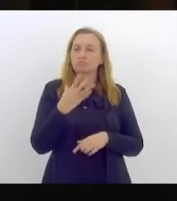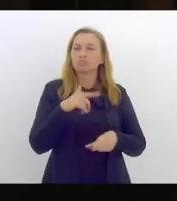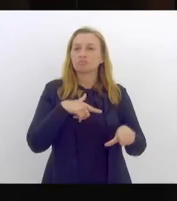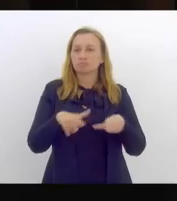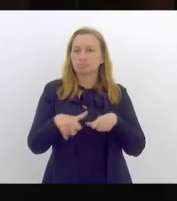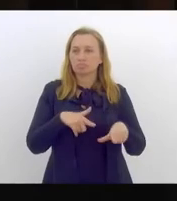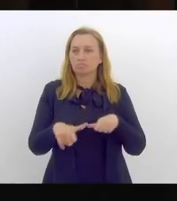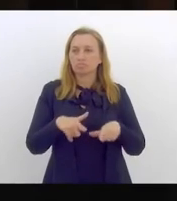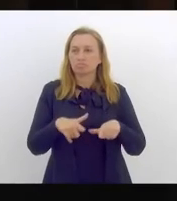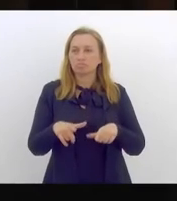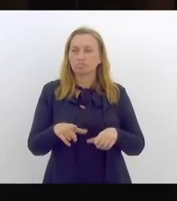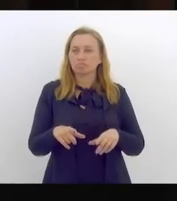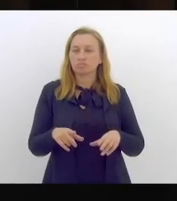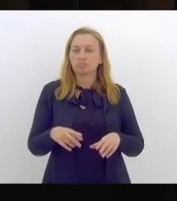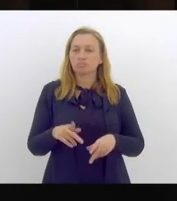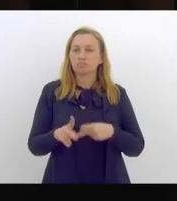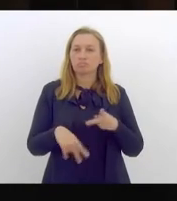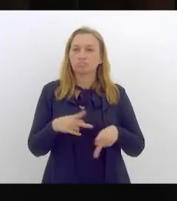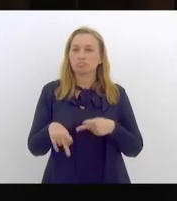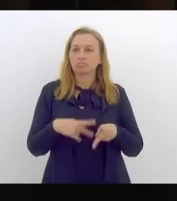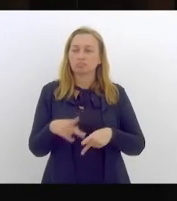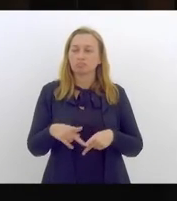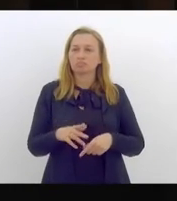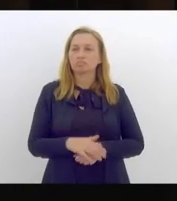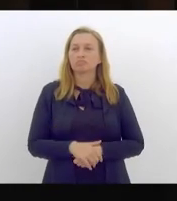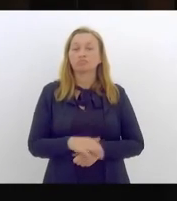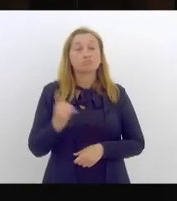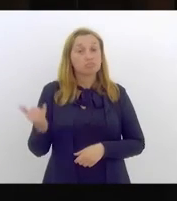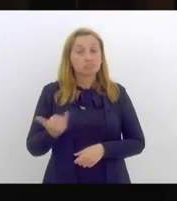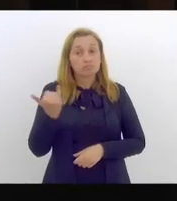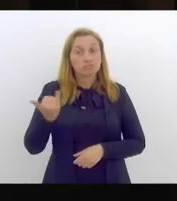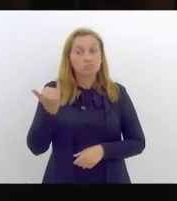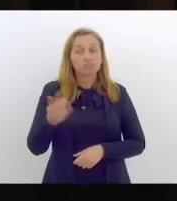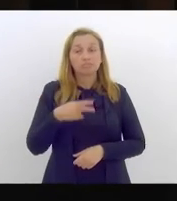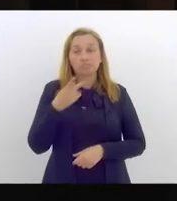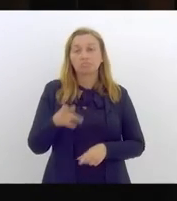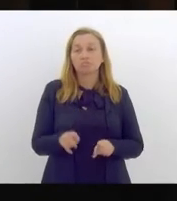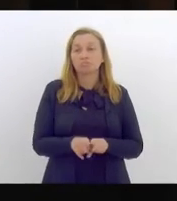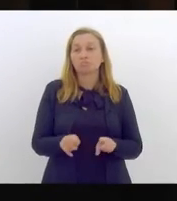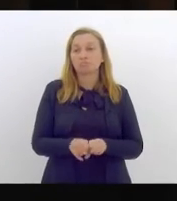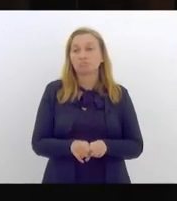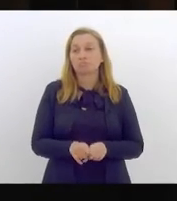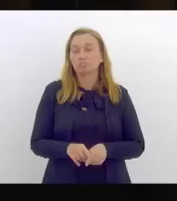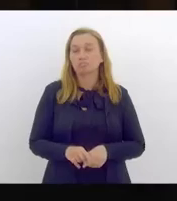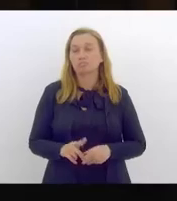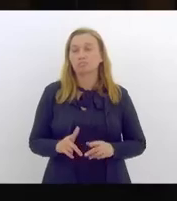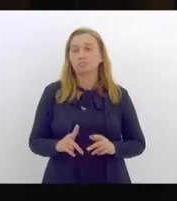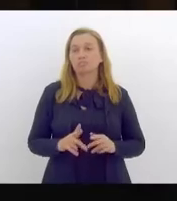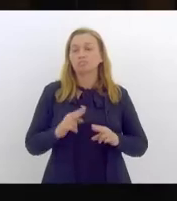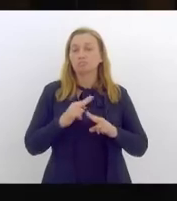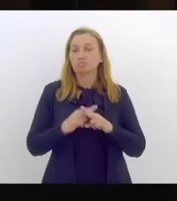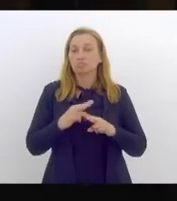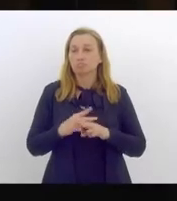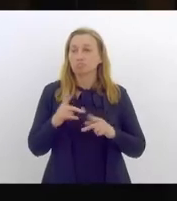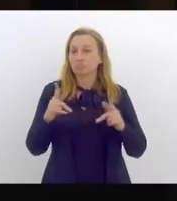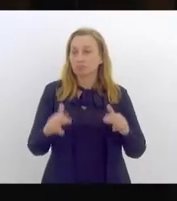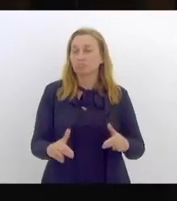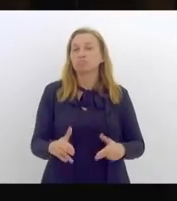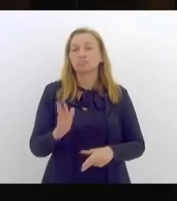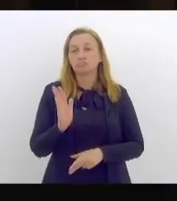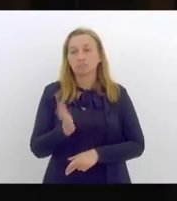serviço para a nossa população. E aí é importante dizer também que é a mesma Caixa que